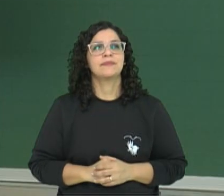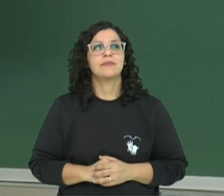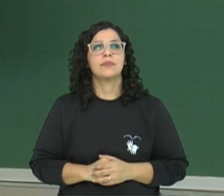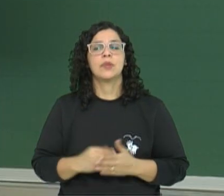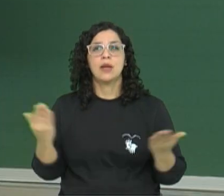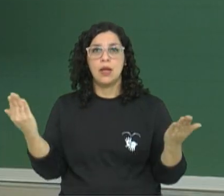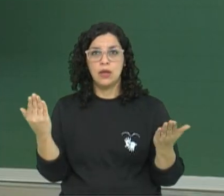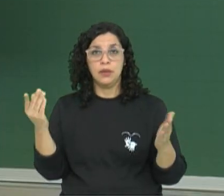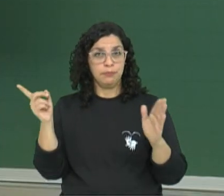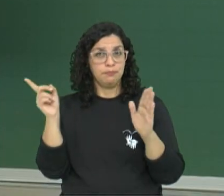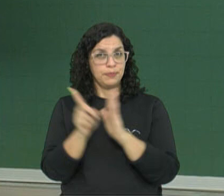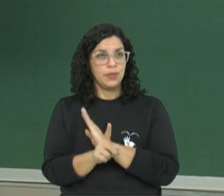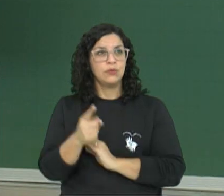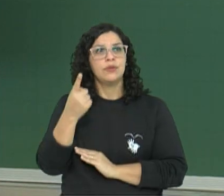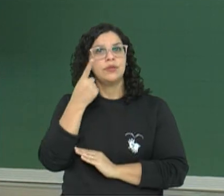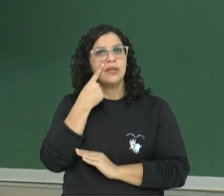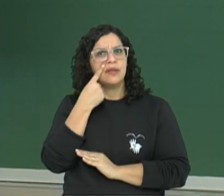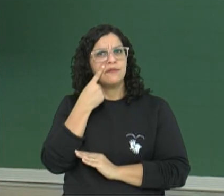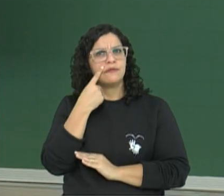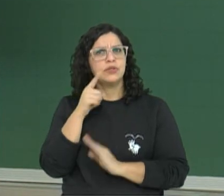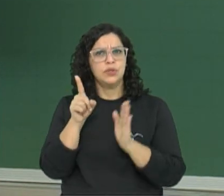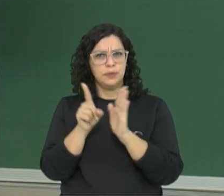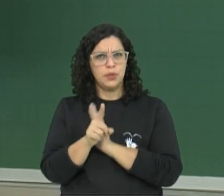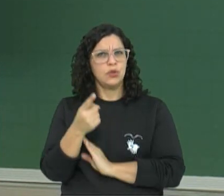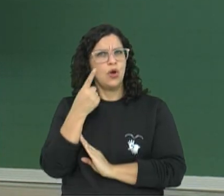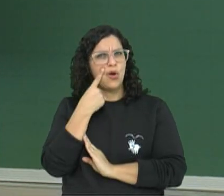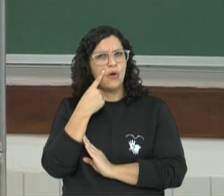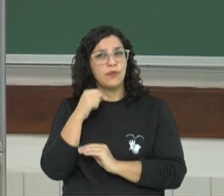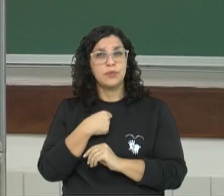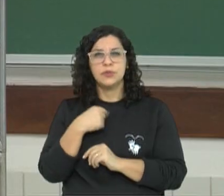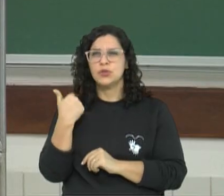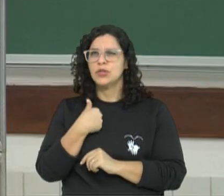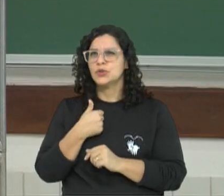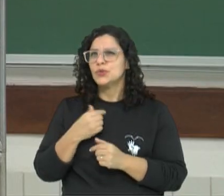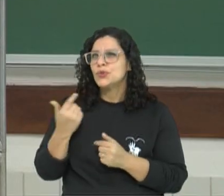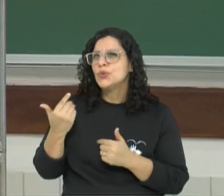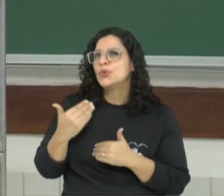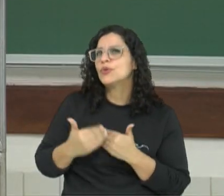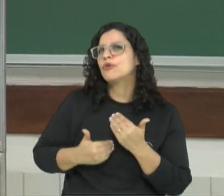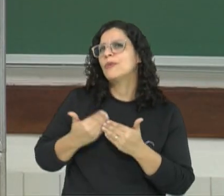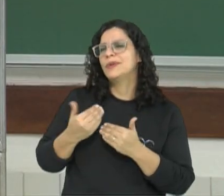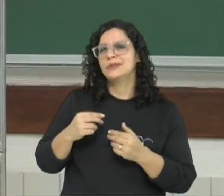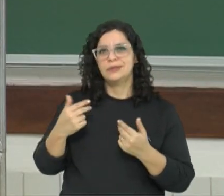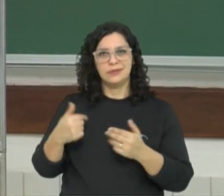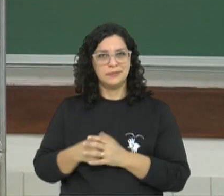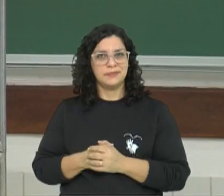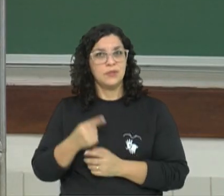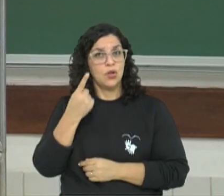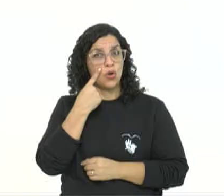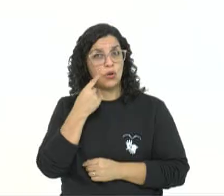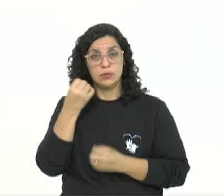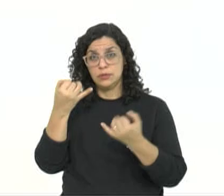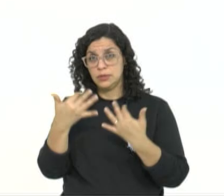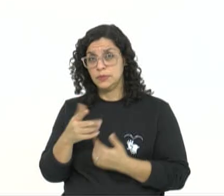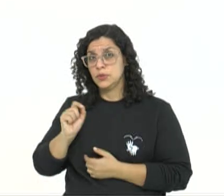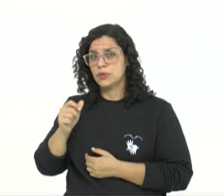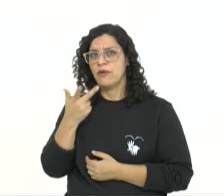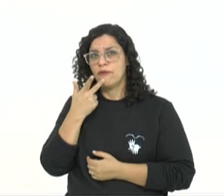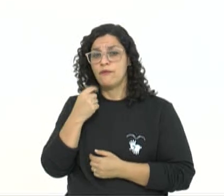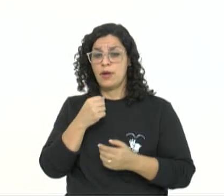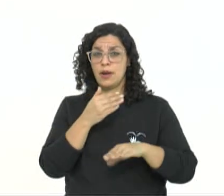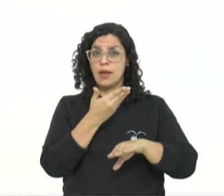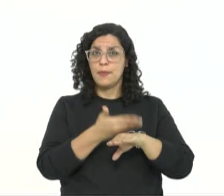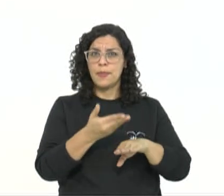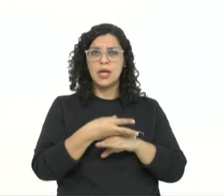Gente, veja esse exercício quiz aqui, só para dar uma aquecida no negócio. Ele diz o seguinte para nós. Durante uma